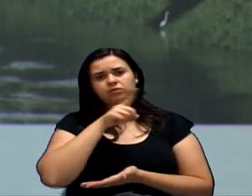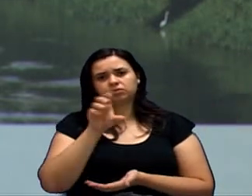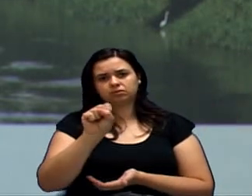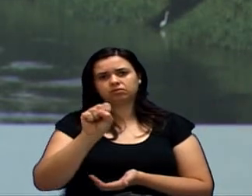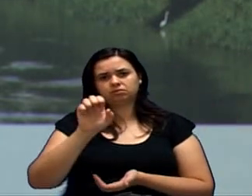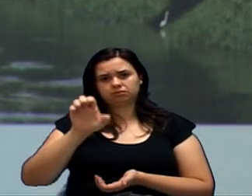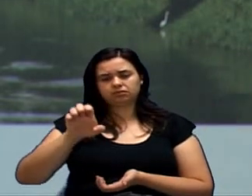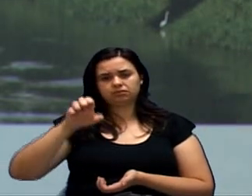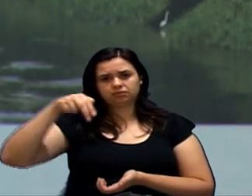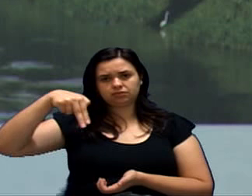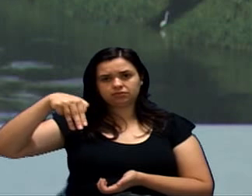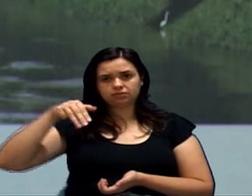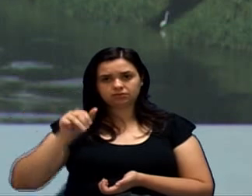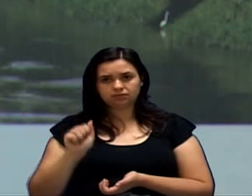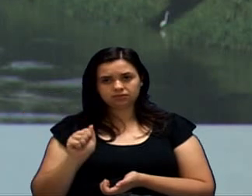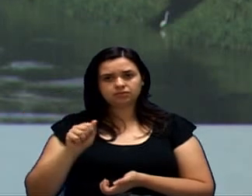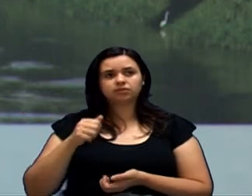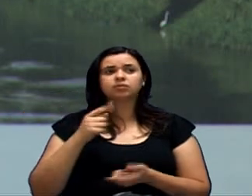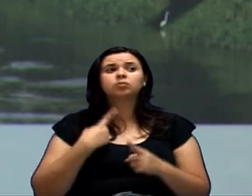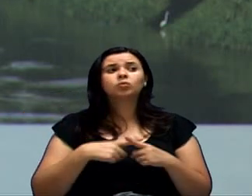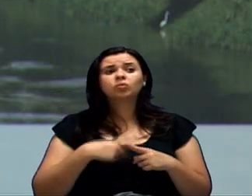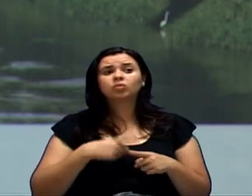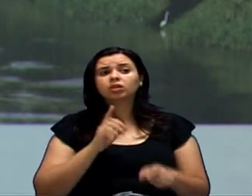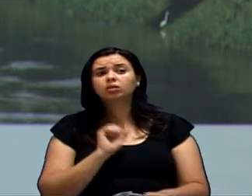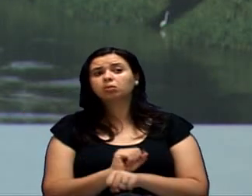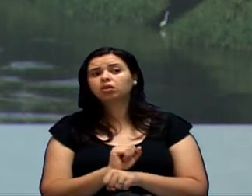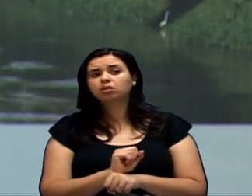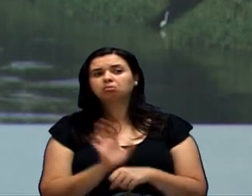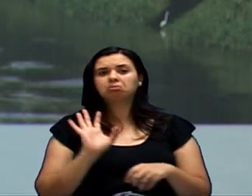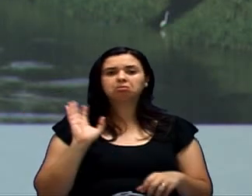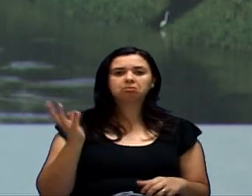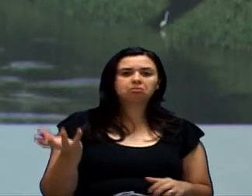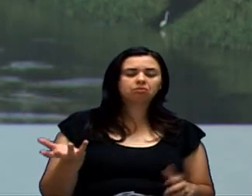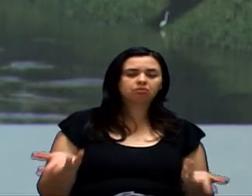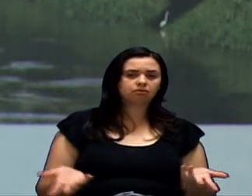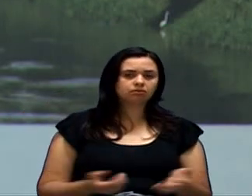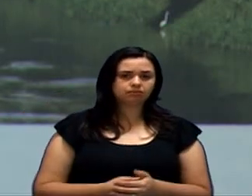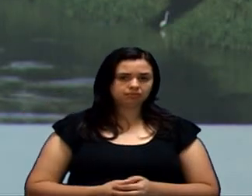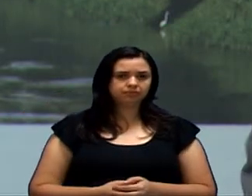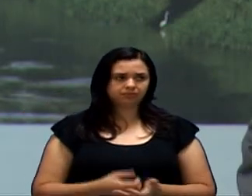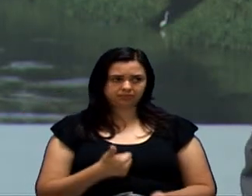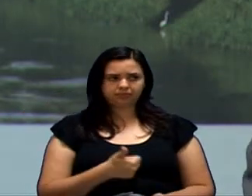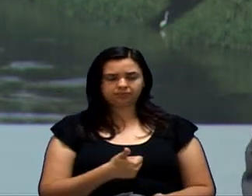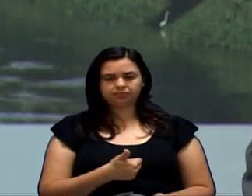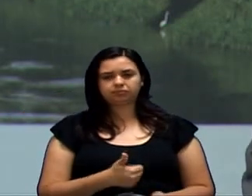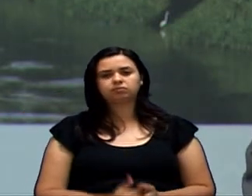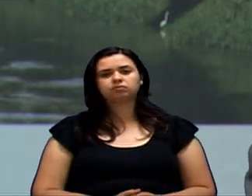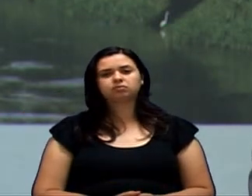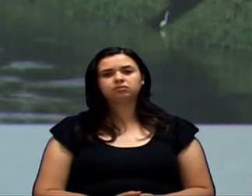SEMA para ver por que, que parou. Né? Tá bem? Tá.